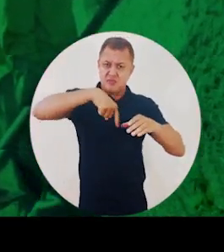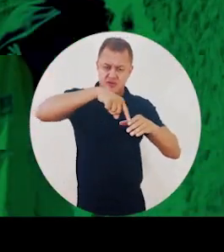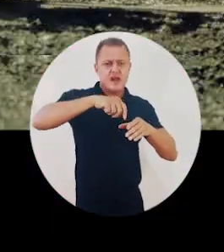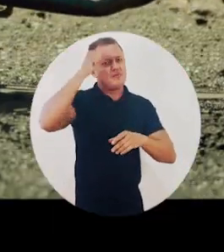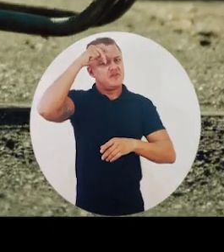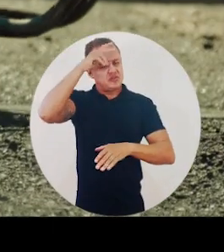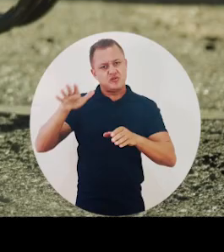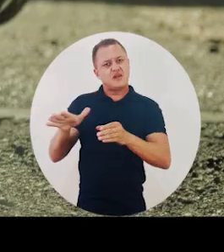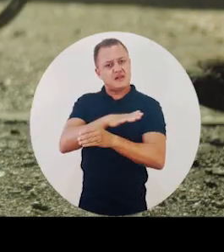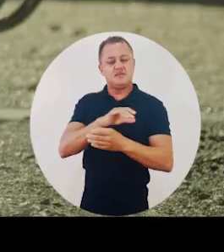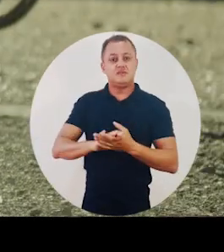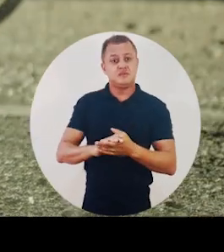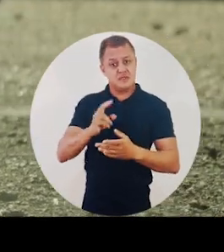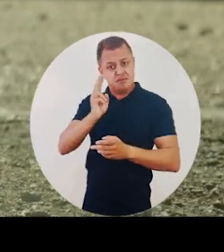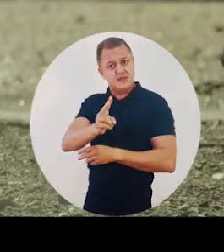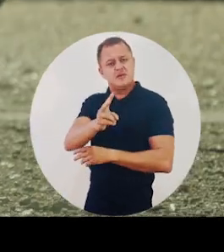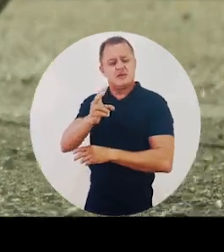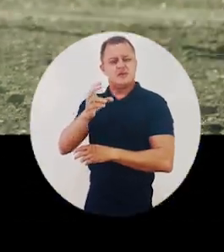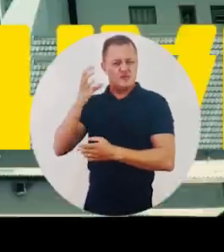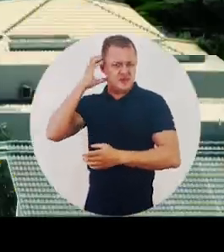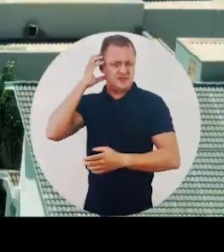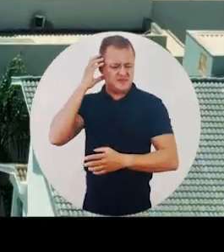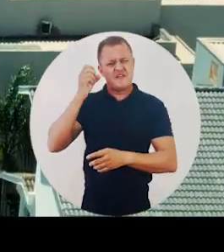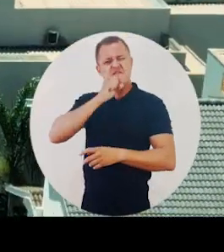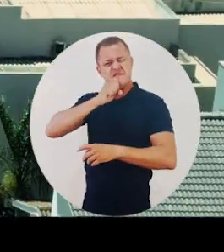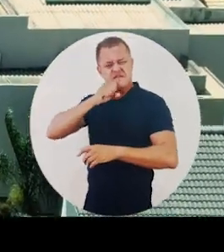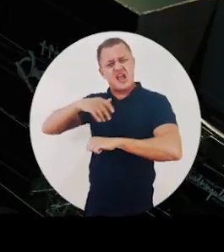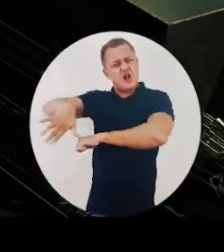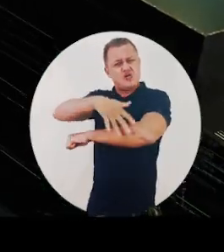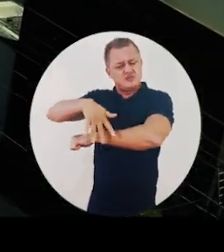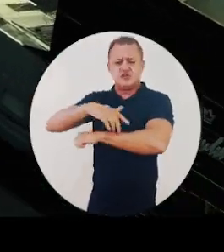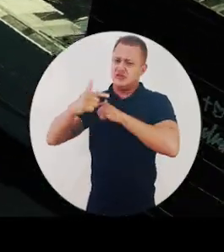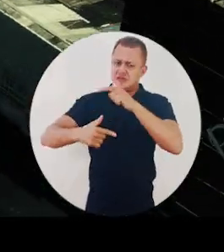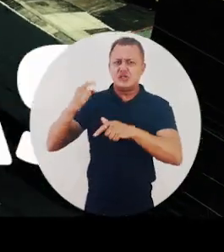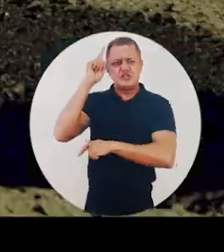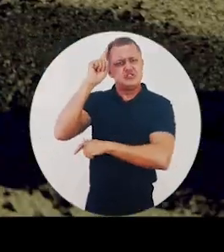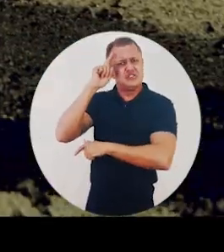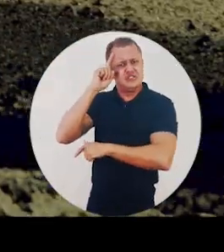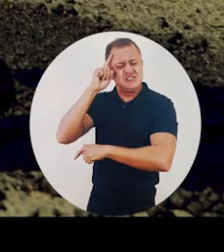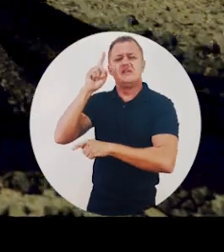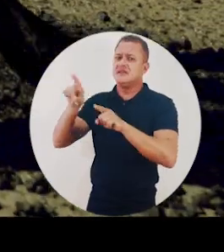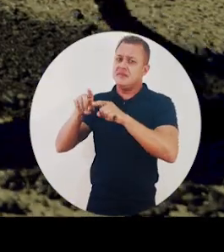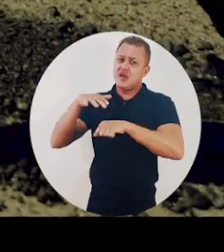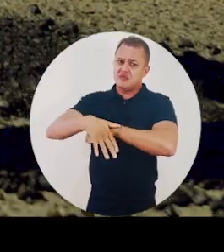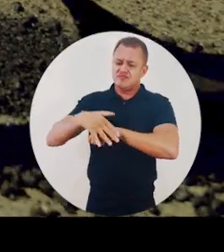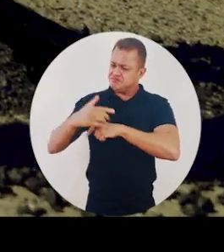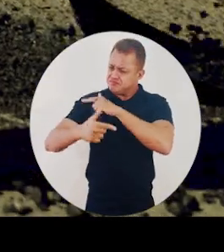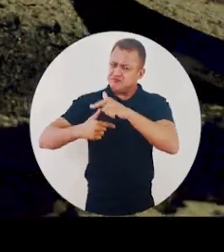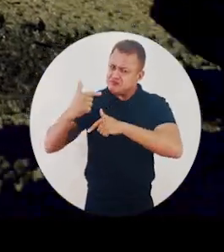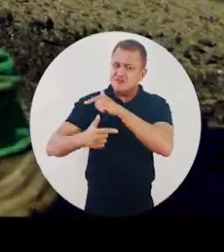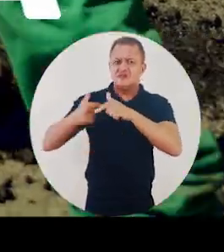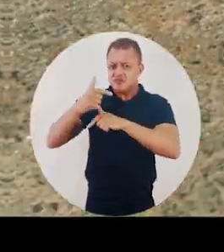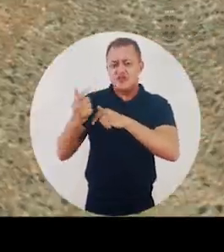Prefeitura tapa! Mesmo Cuiabá tendo uma malha viária antiga, o trabalho segue dia e noite numa força-tarefa para